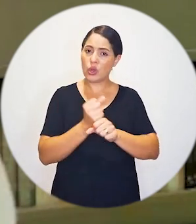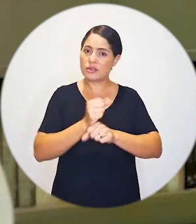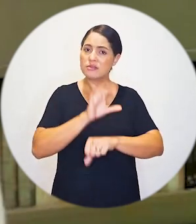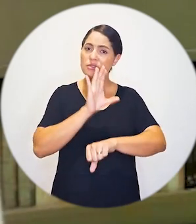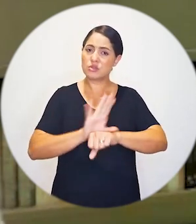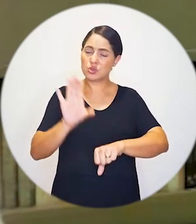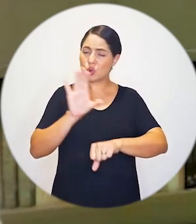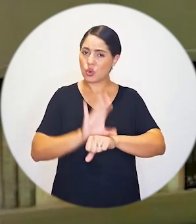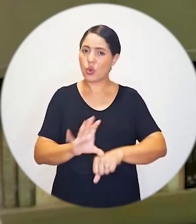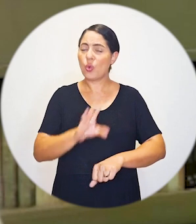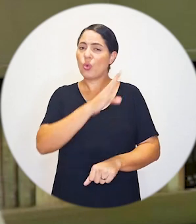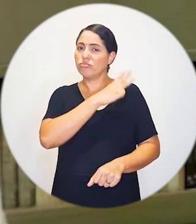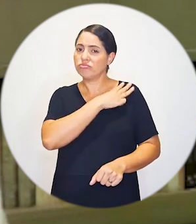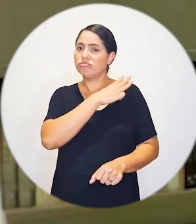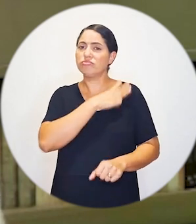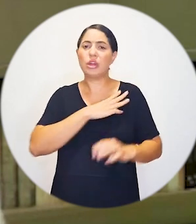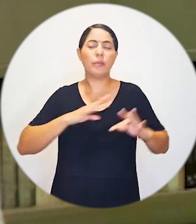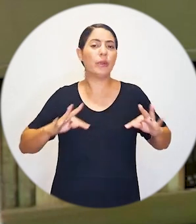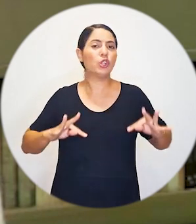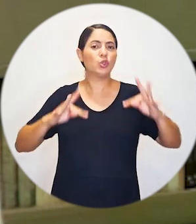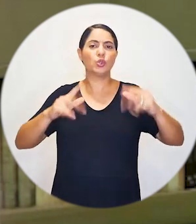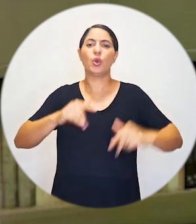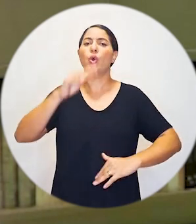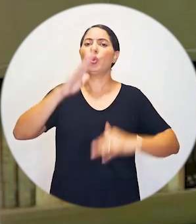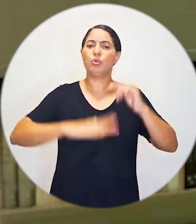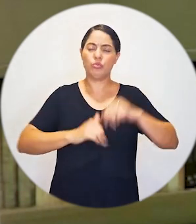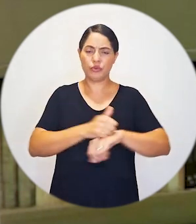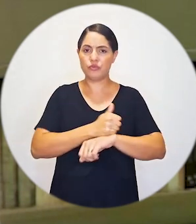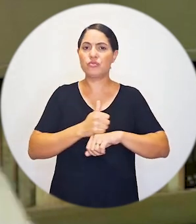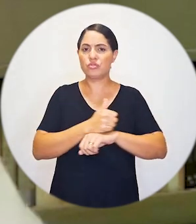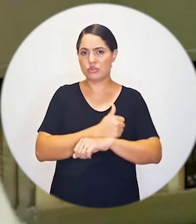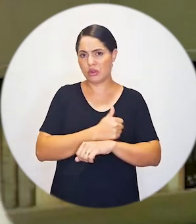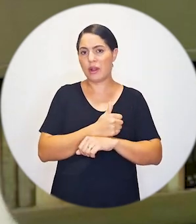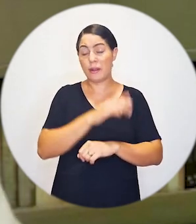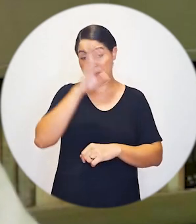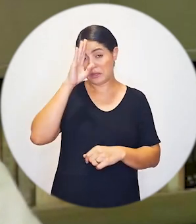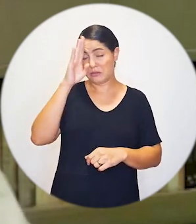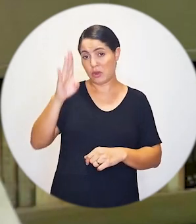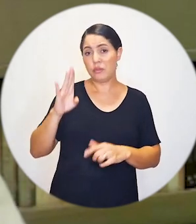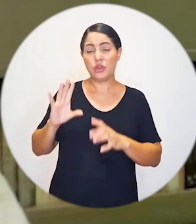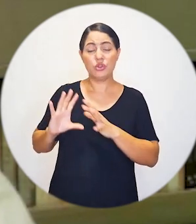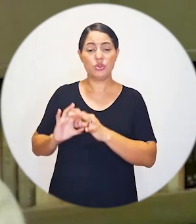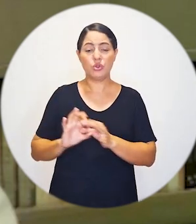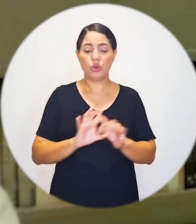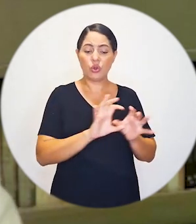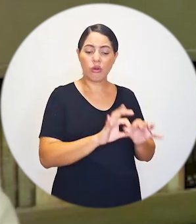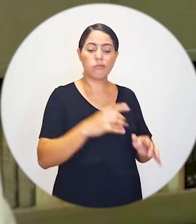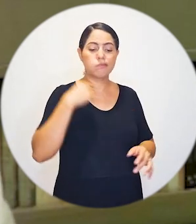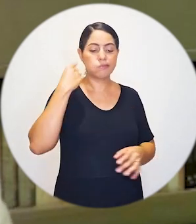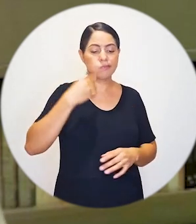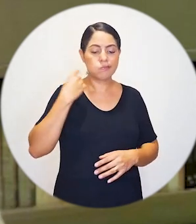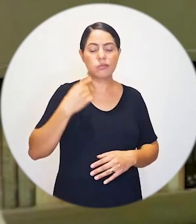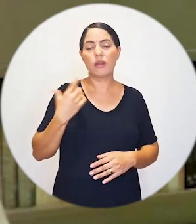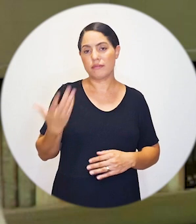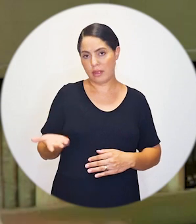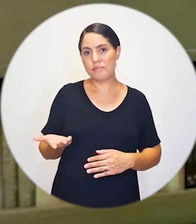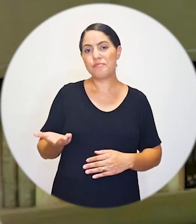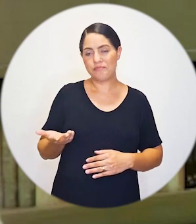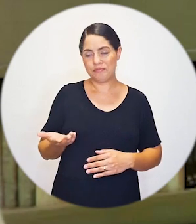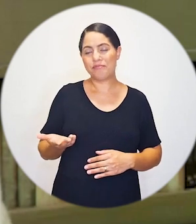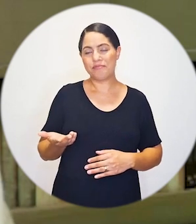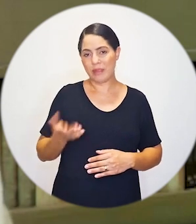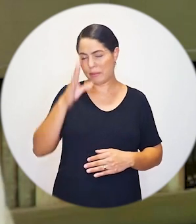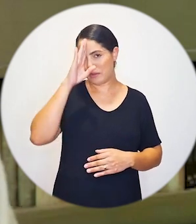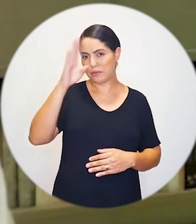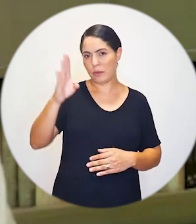absolutamente necessário para todo profissional, sobretudo para o profissional da advocacia. Eu vou até além, não é da